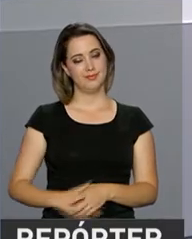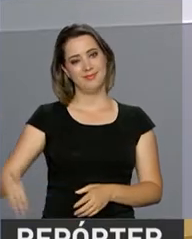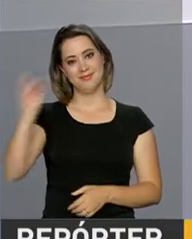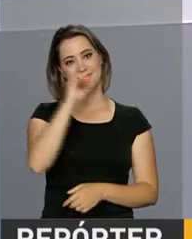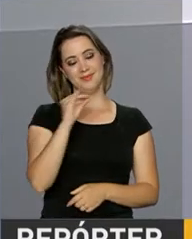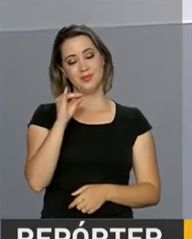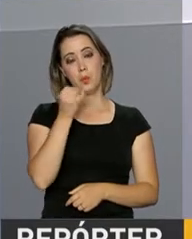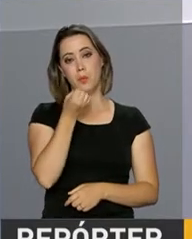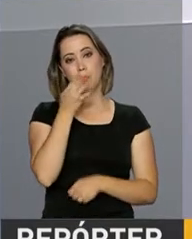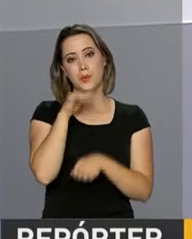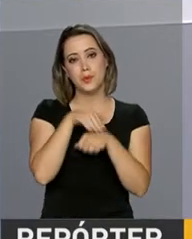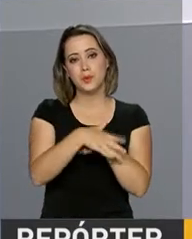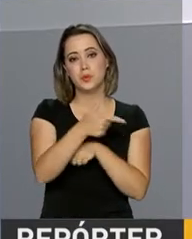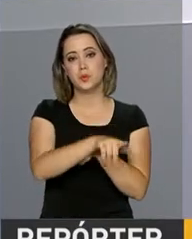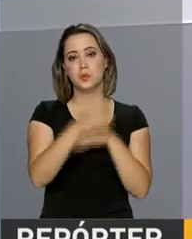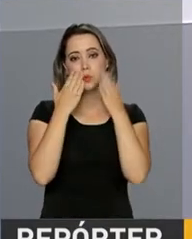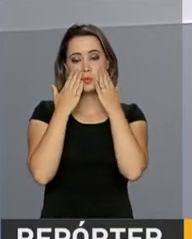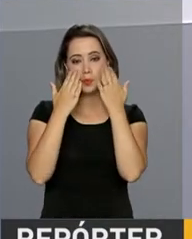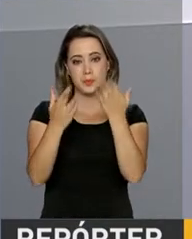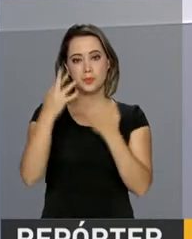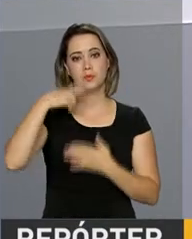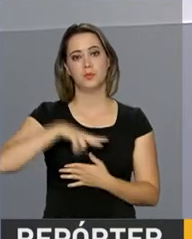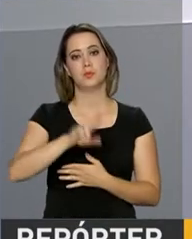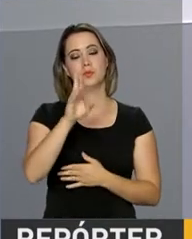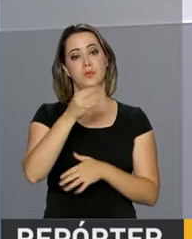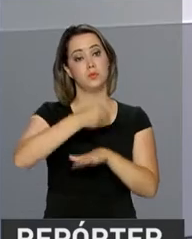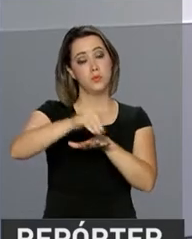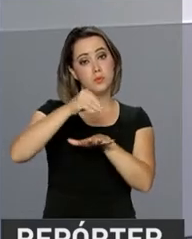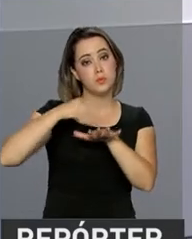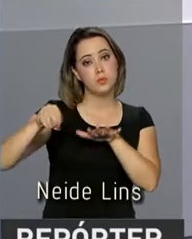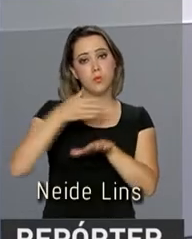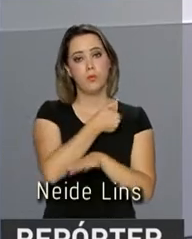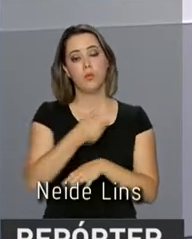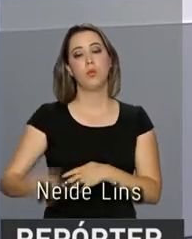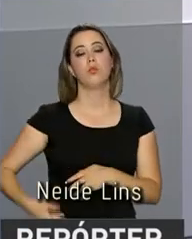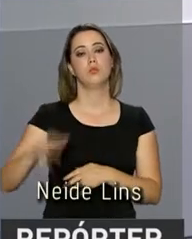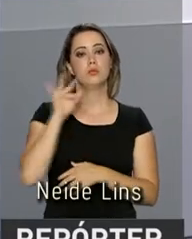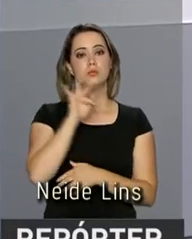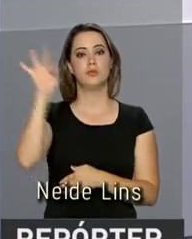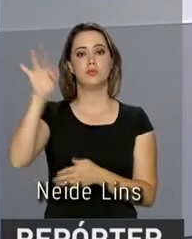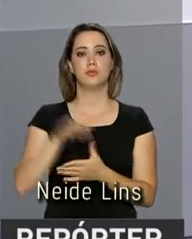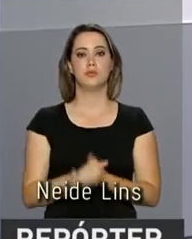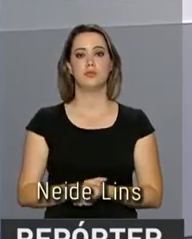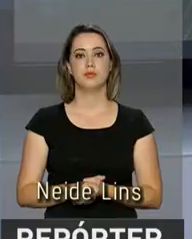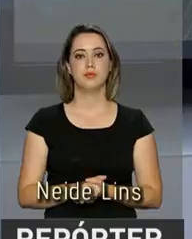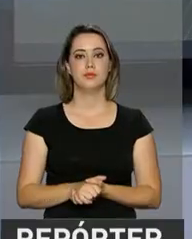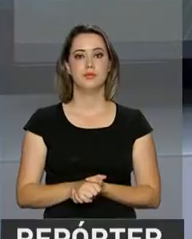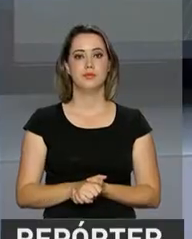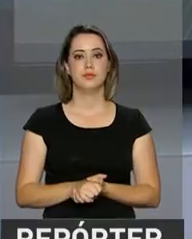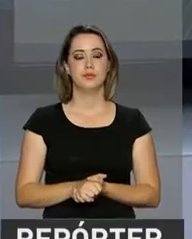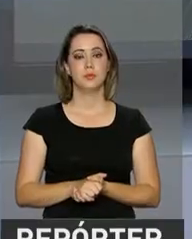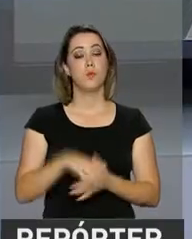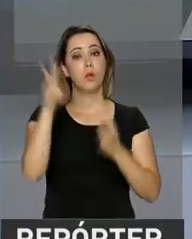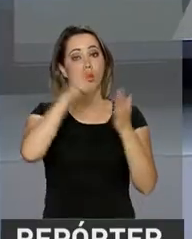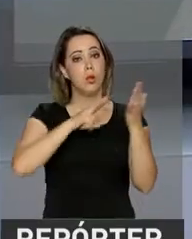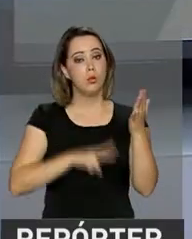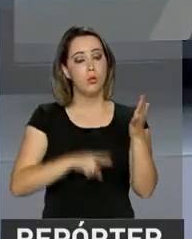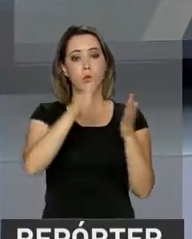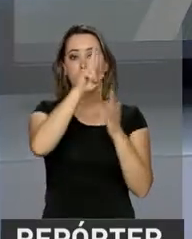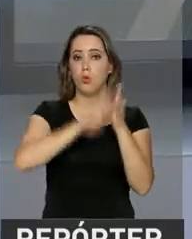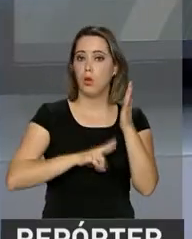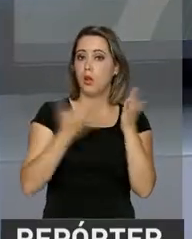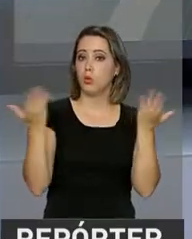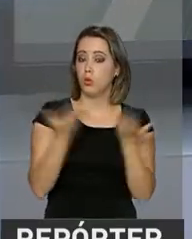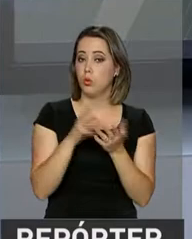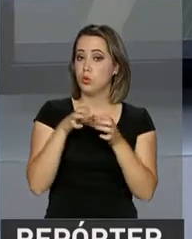Olá, boa noite. Começa agora mais uma edição do Repórter NBR com as notícias do governo federal. A leitura do relatório